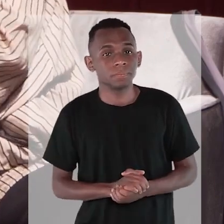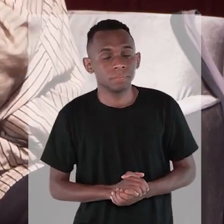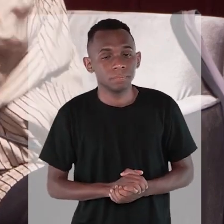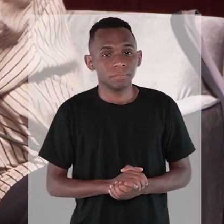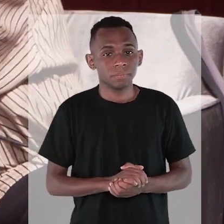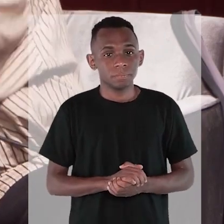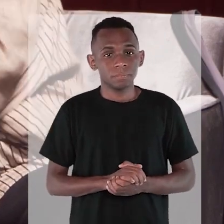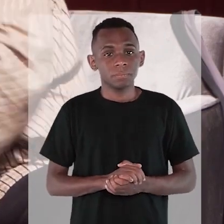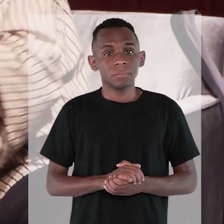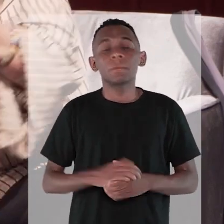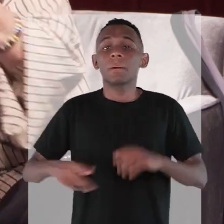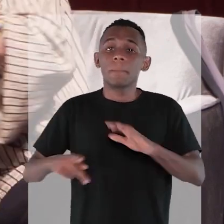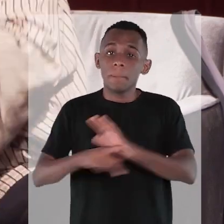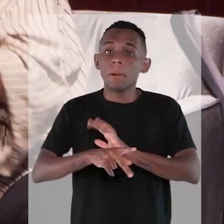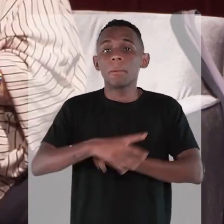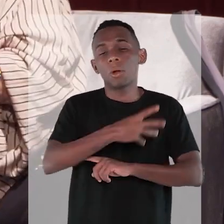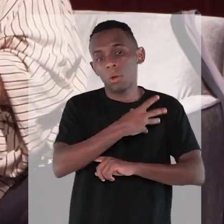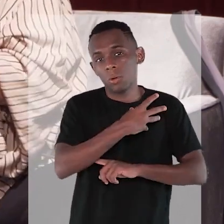do filho, que ele